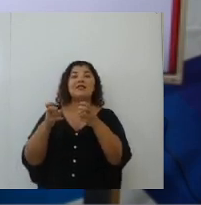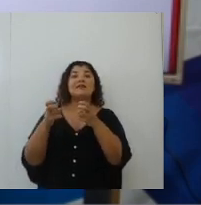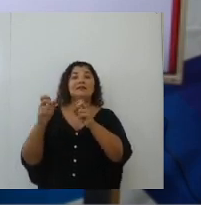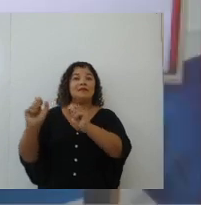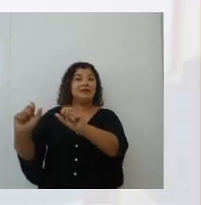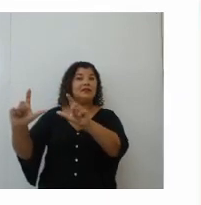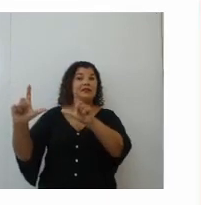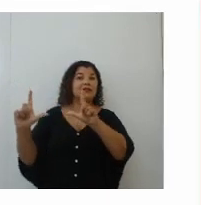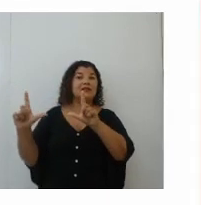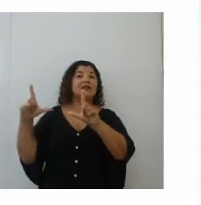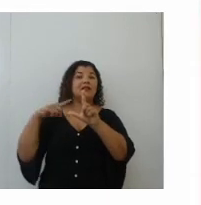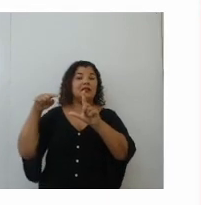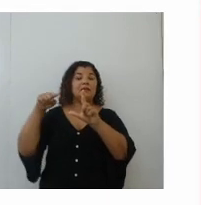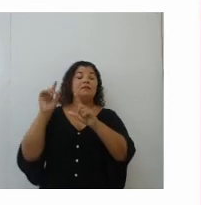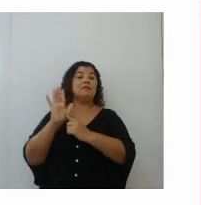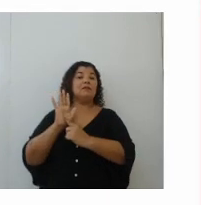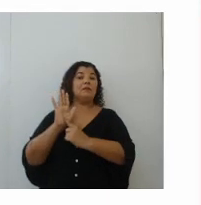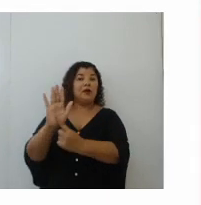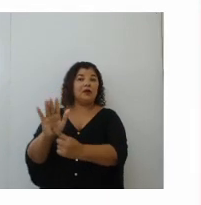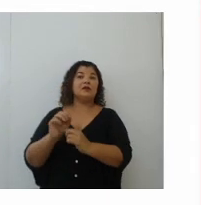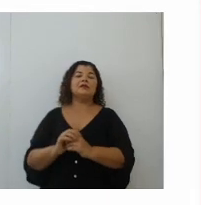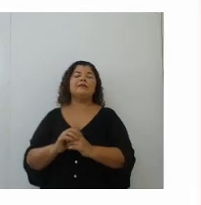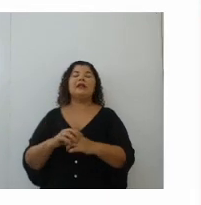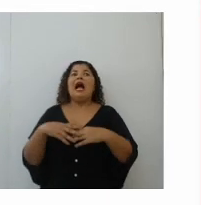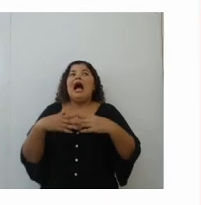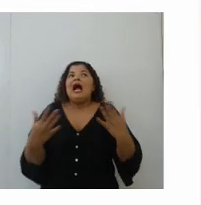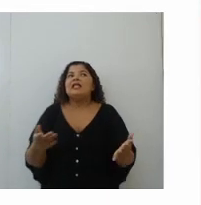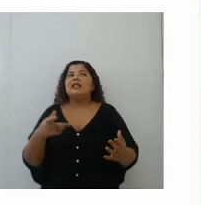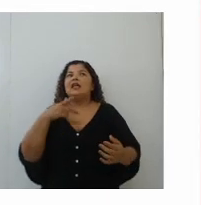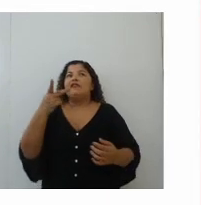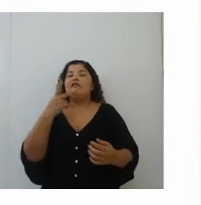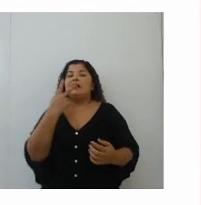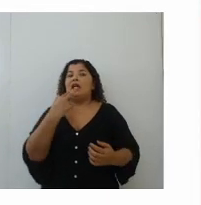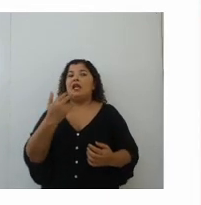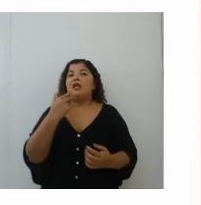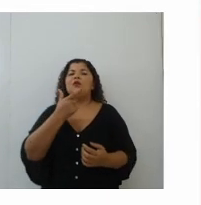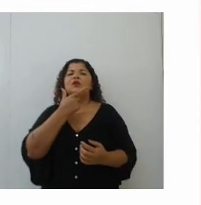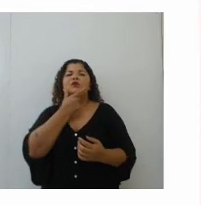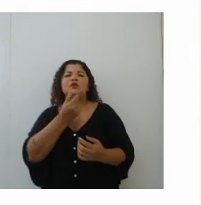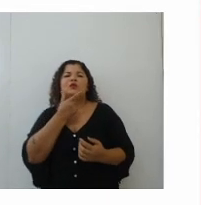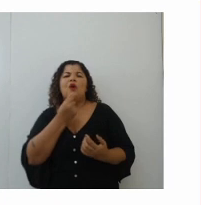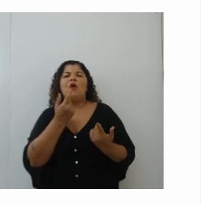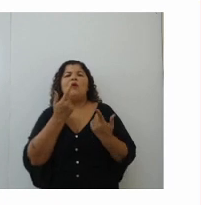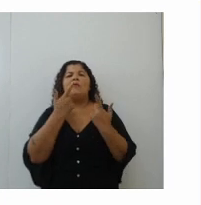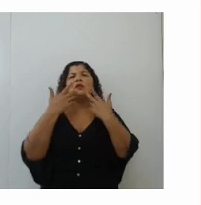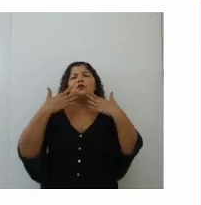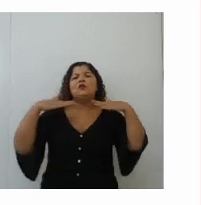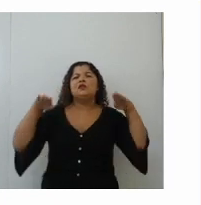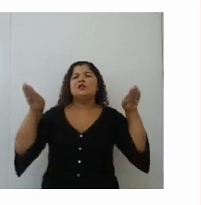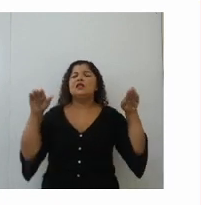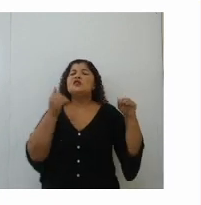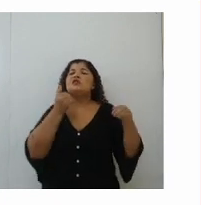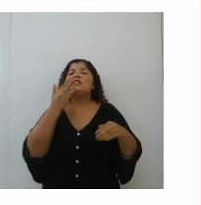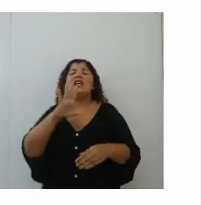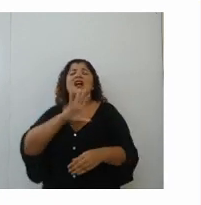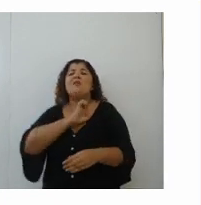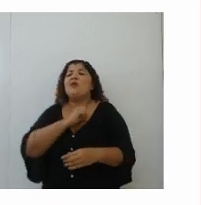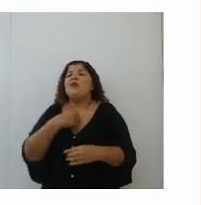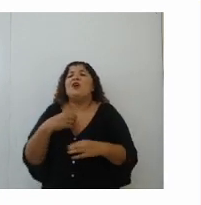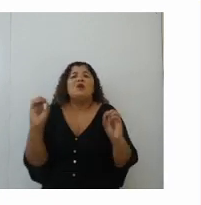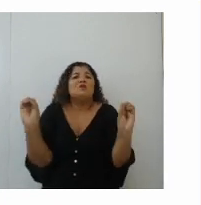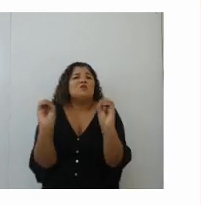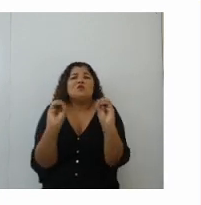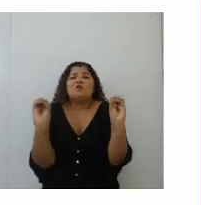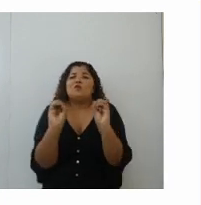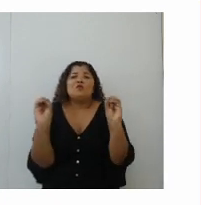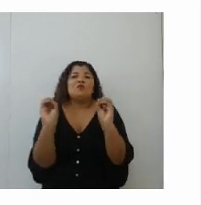tela cheia tem aí, olha, ainda que eu falasse a língua dos homens e falasse a língua dos anjos, sem amor eu nada seria.